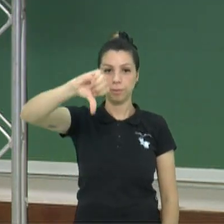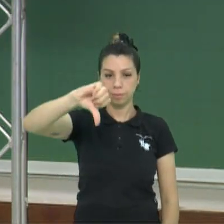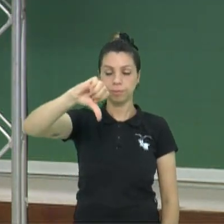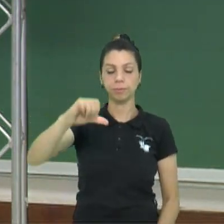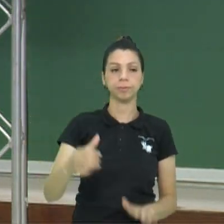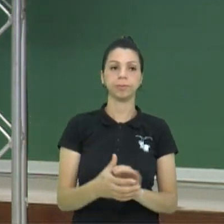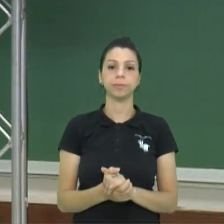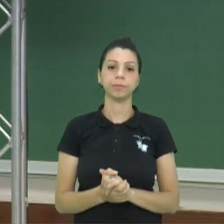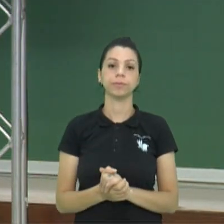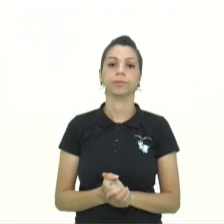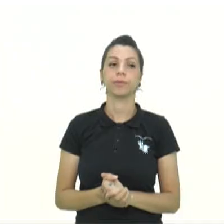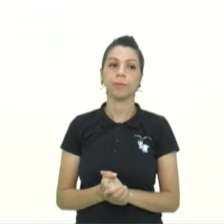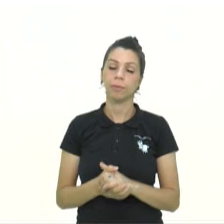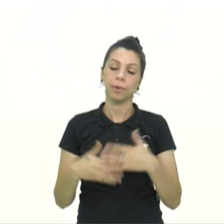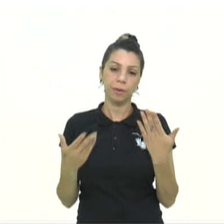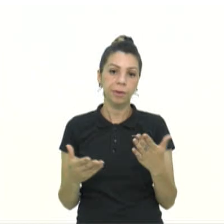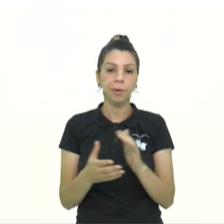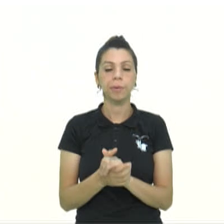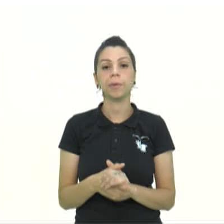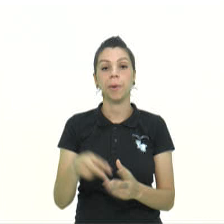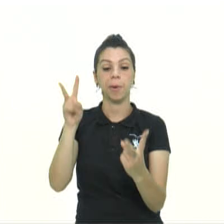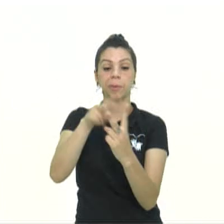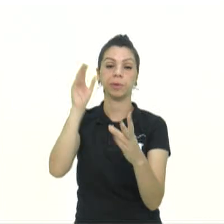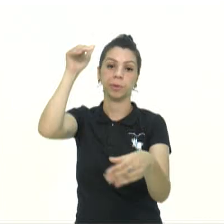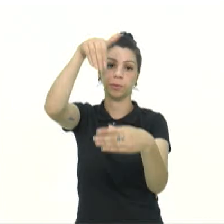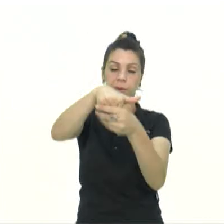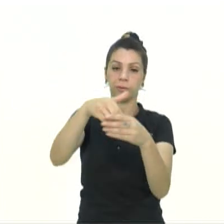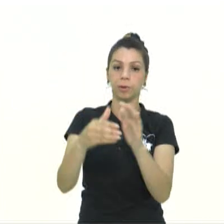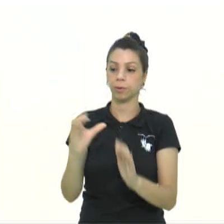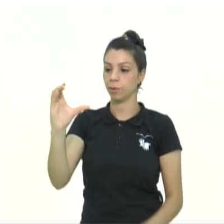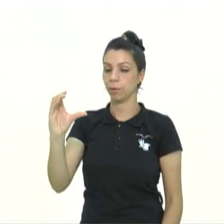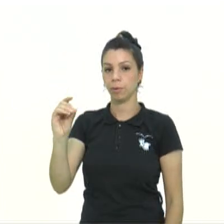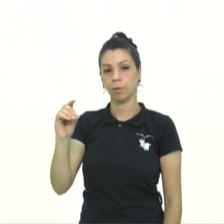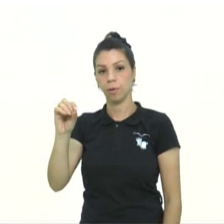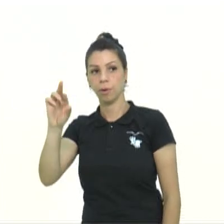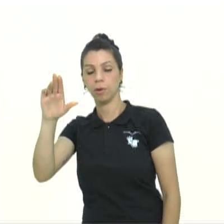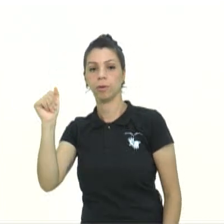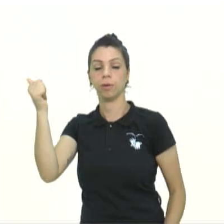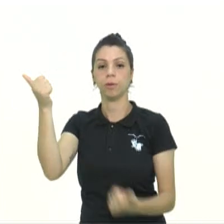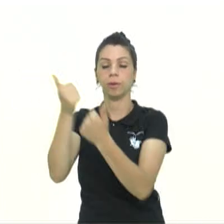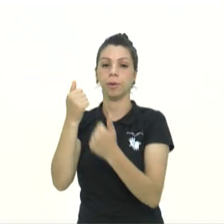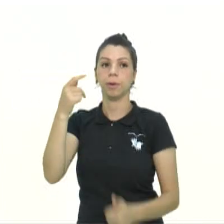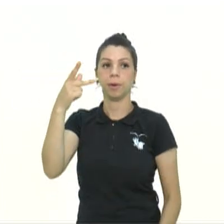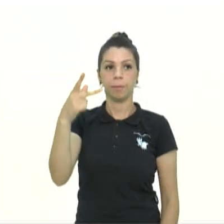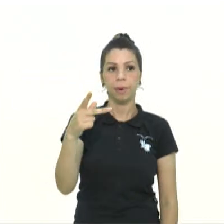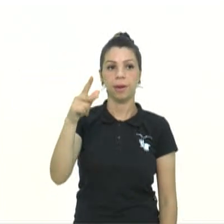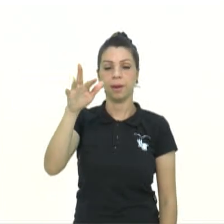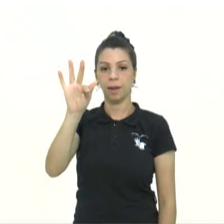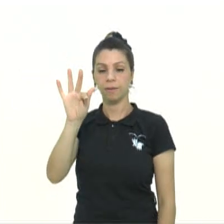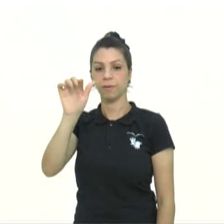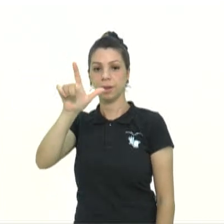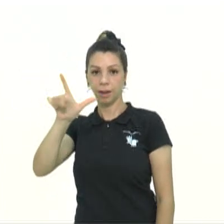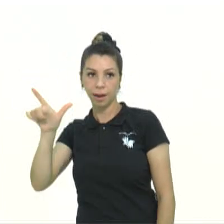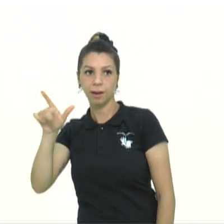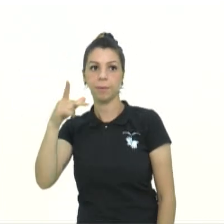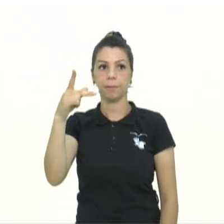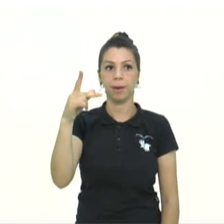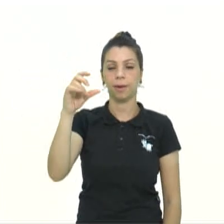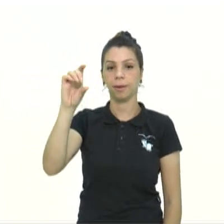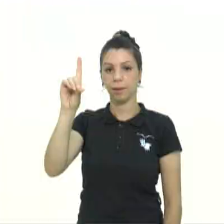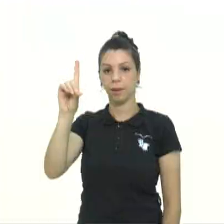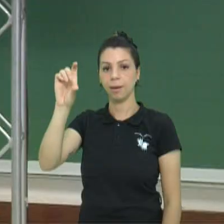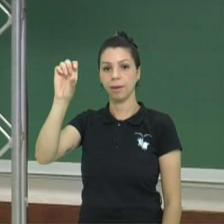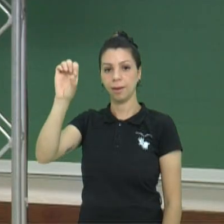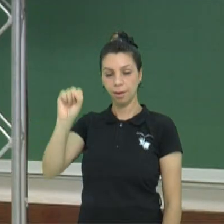1989. Então, para o segundo turno, o Collor recebeu o apoio do PFL, do PDS, muito ligados